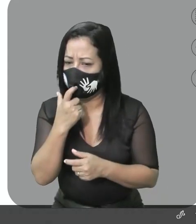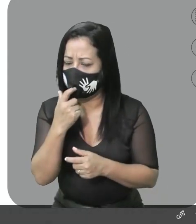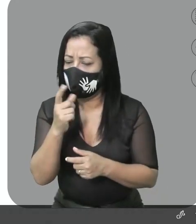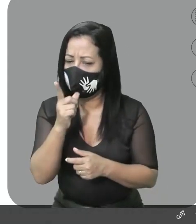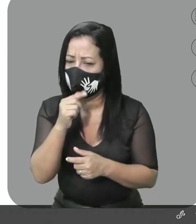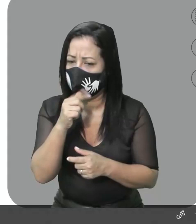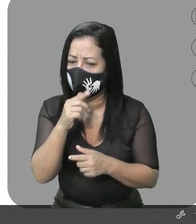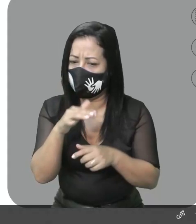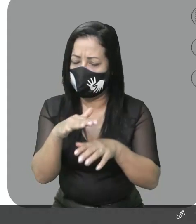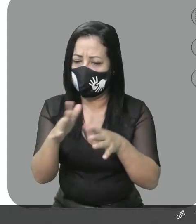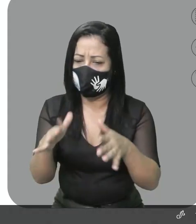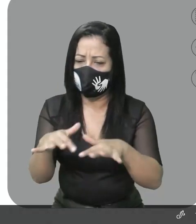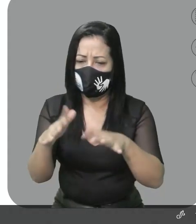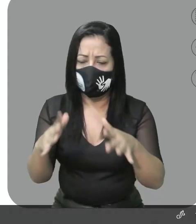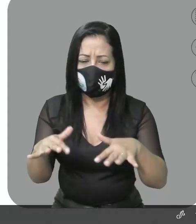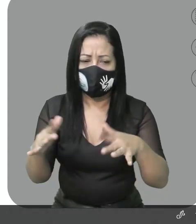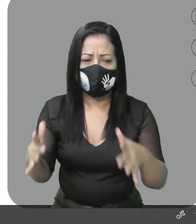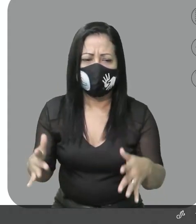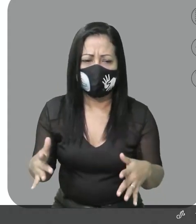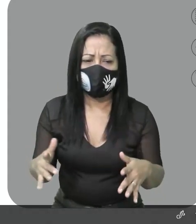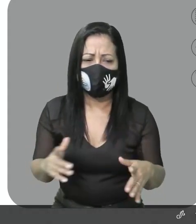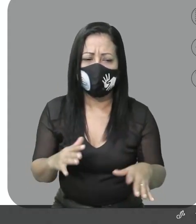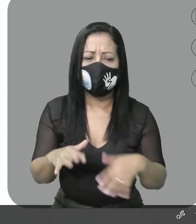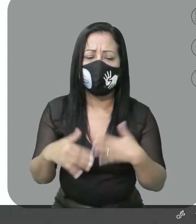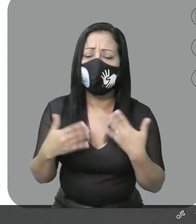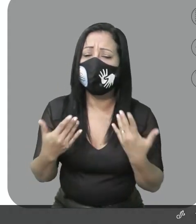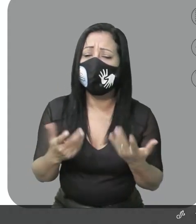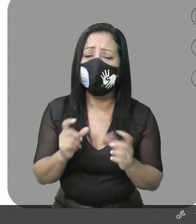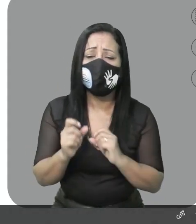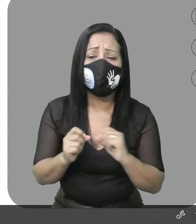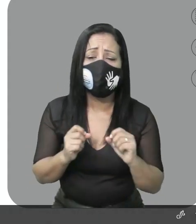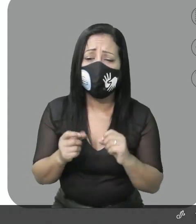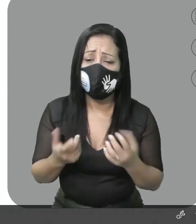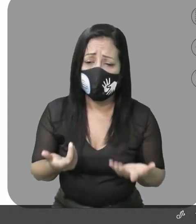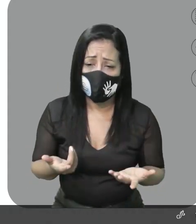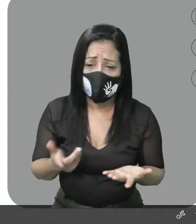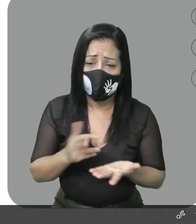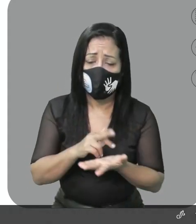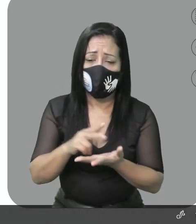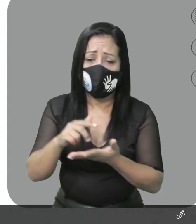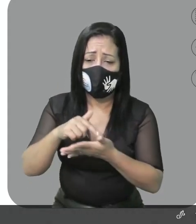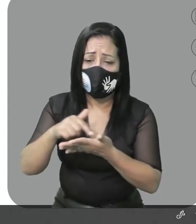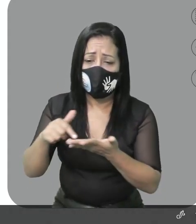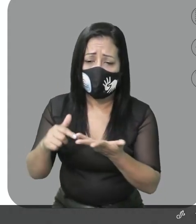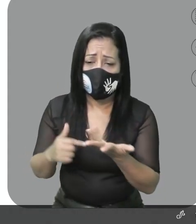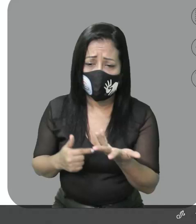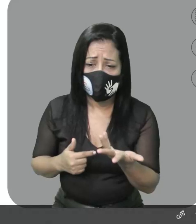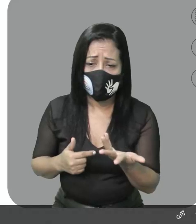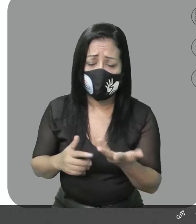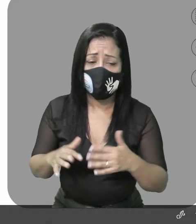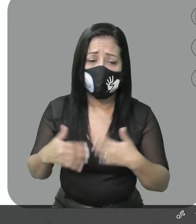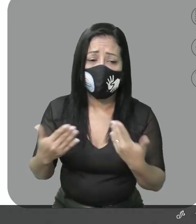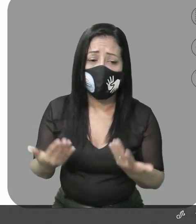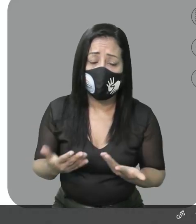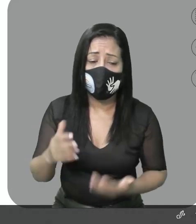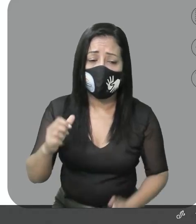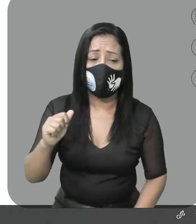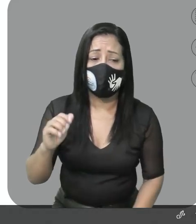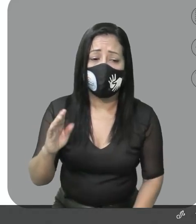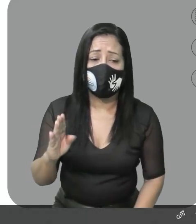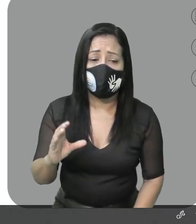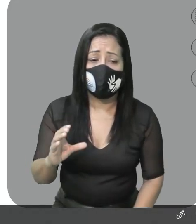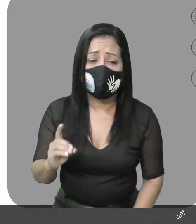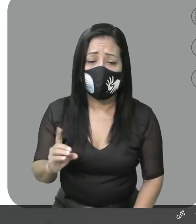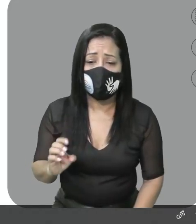falando de quem? Das aldeias, das polis, acrópolis, templos ou